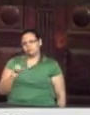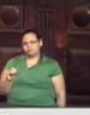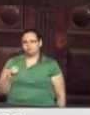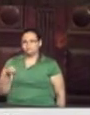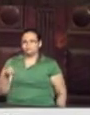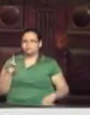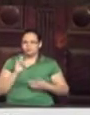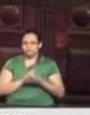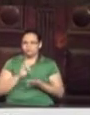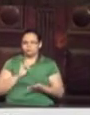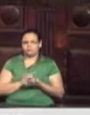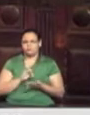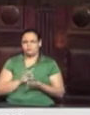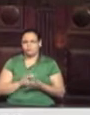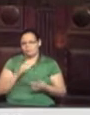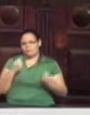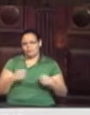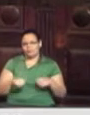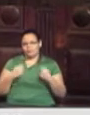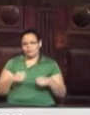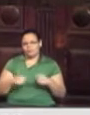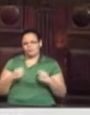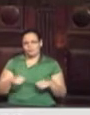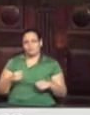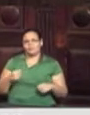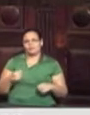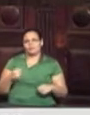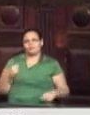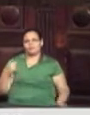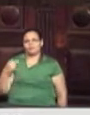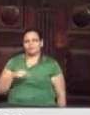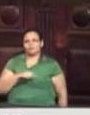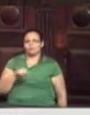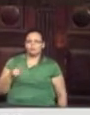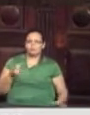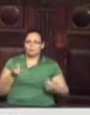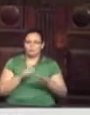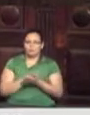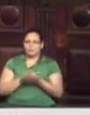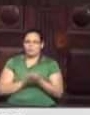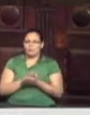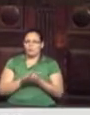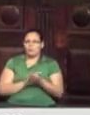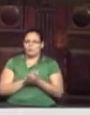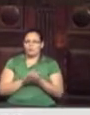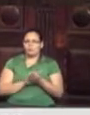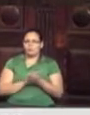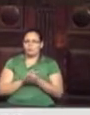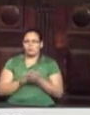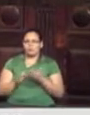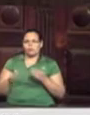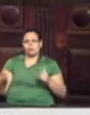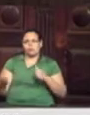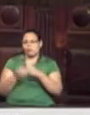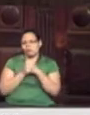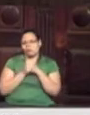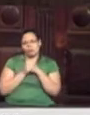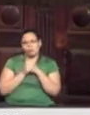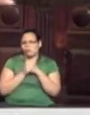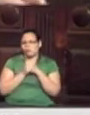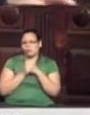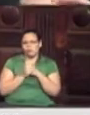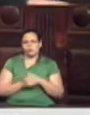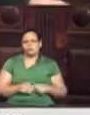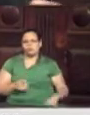essas verdades precisam vir à tona para que nada fique debaixo do pano. Deputado Eliomar